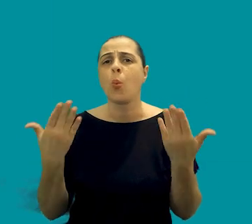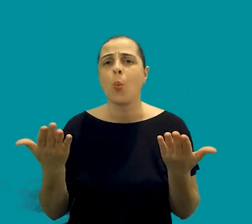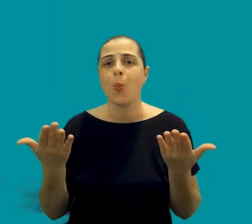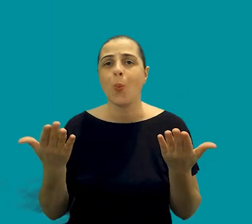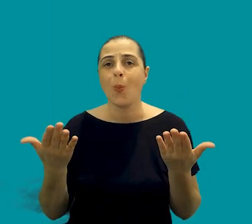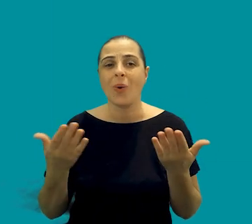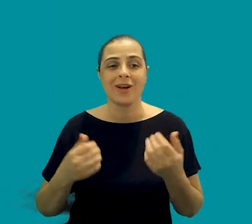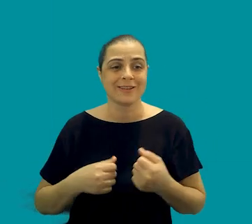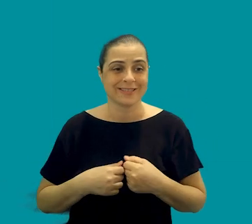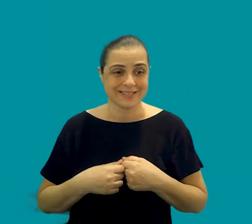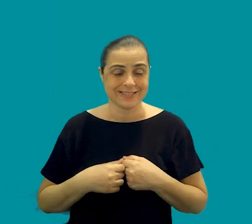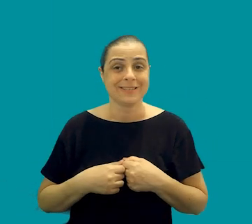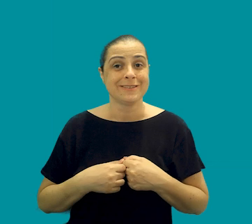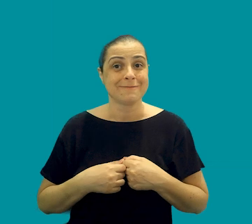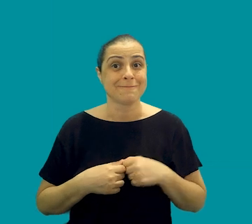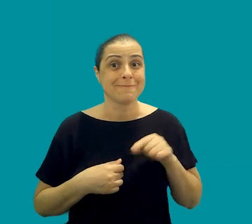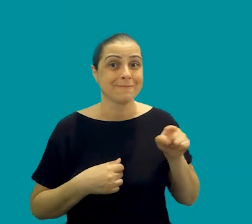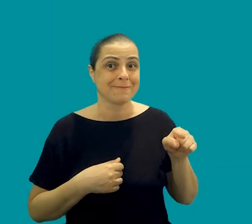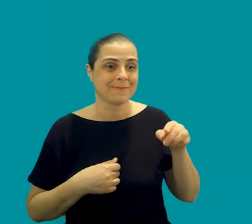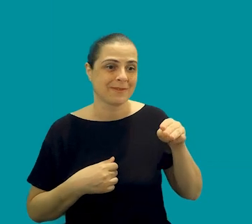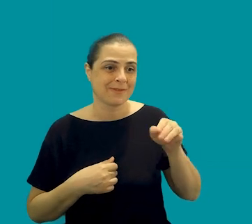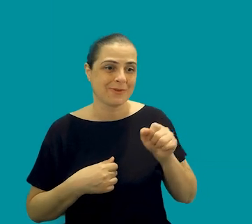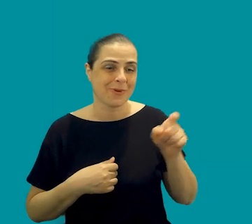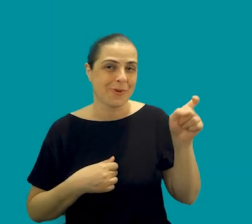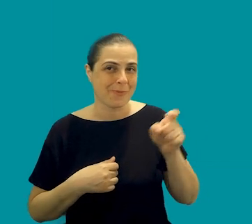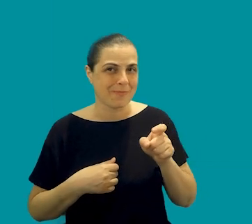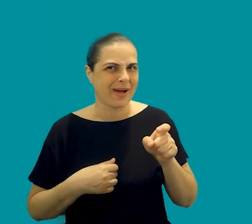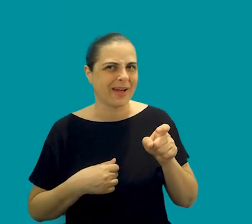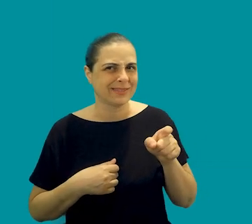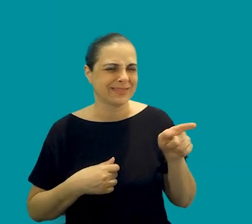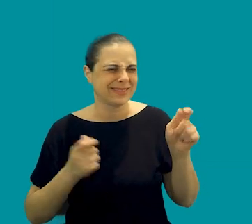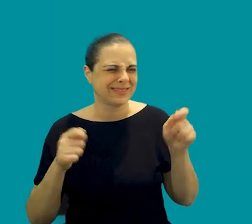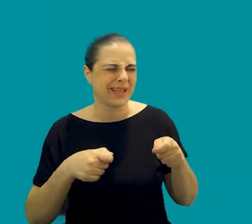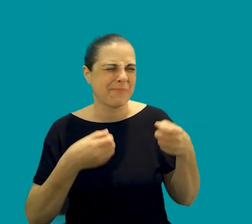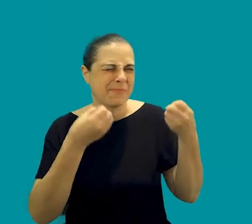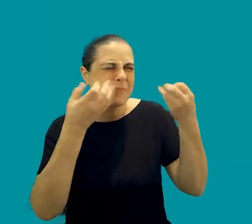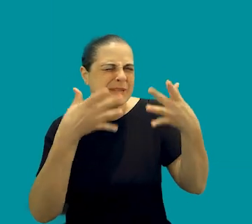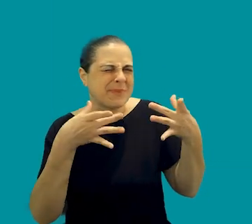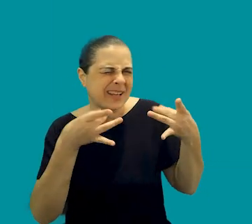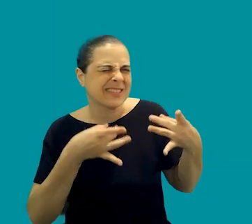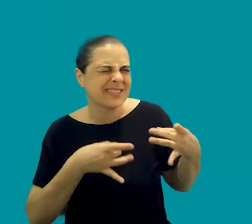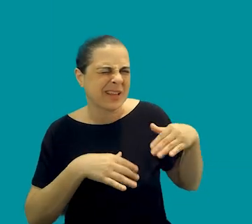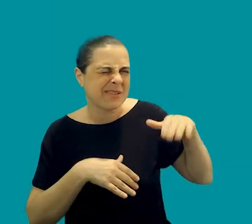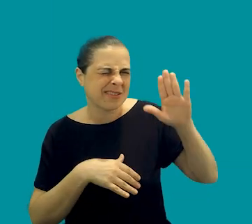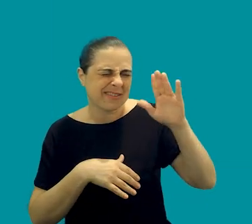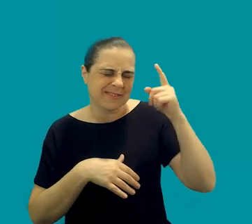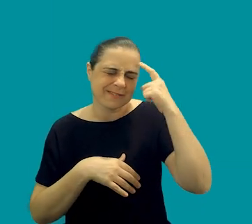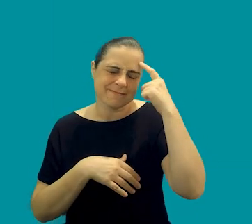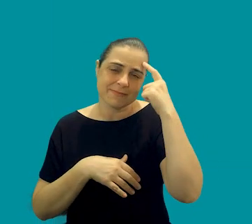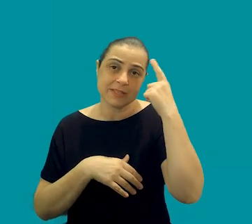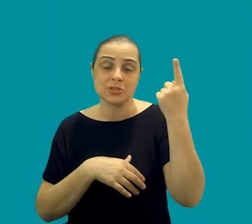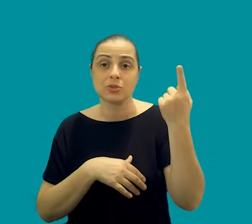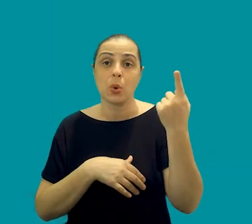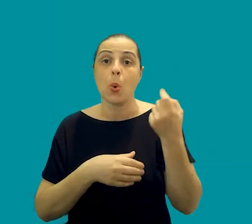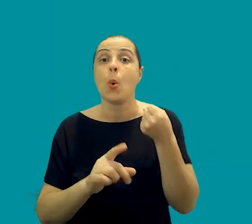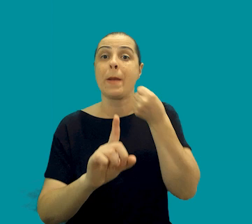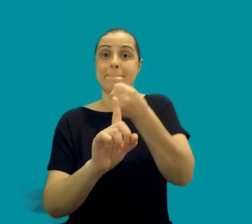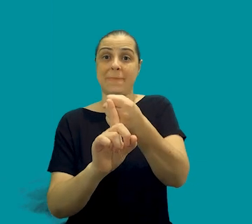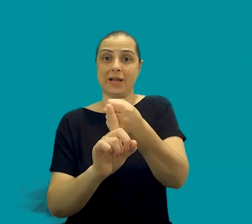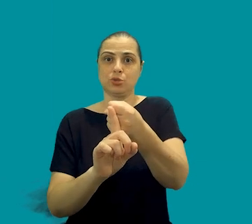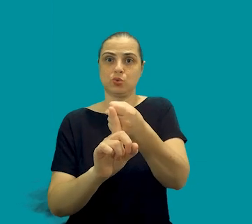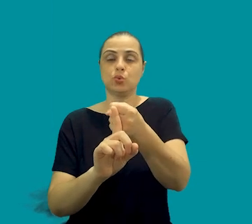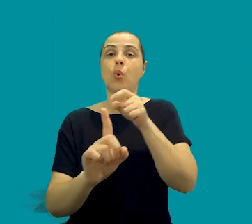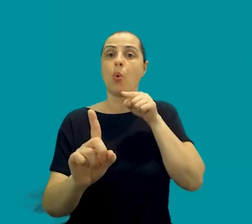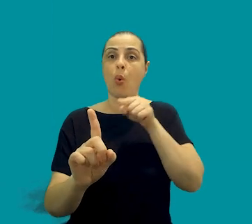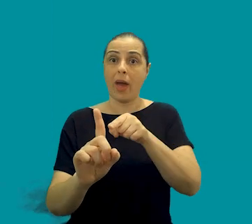Tá certo. Então, vamos deixar para o Max primeiro, que o Max tem mais apropriado, né? Gente, assim, o que tem de impacto, né? O